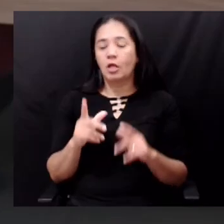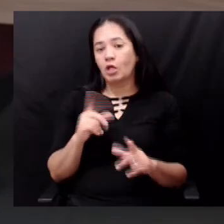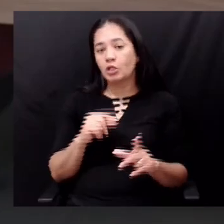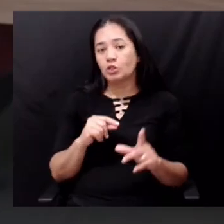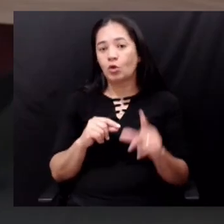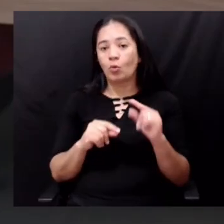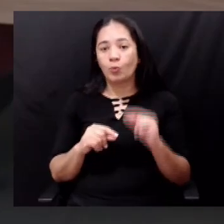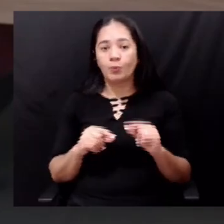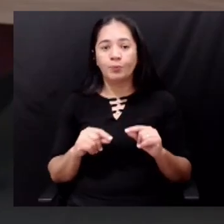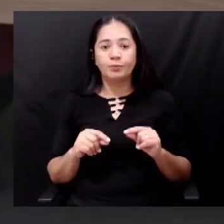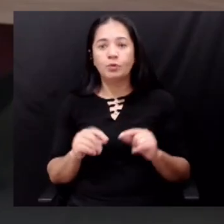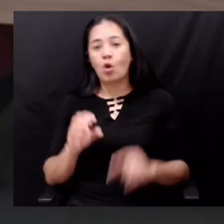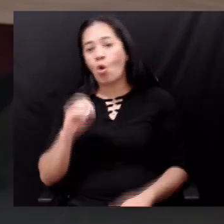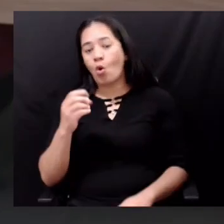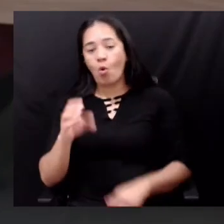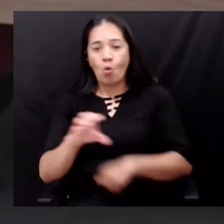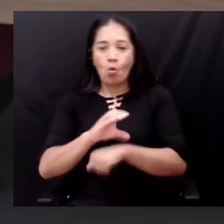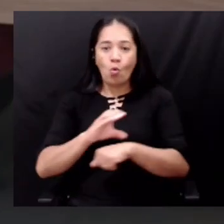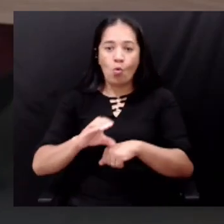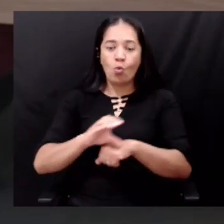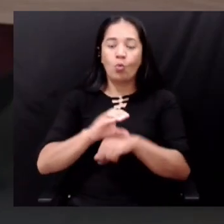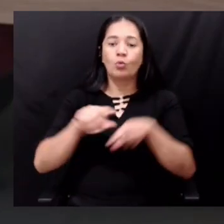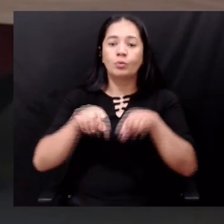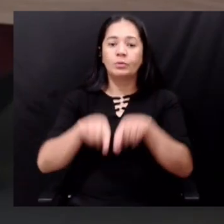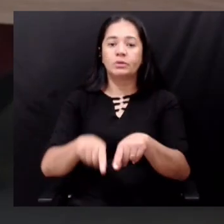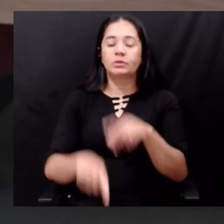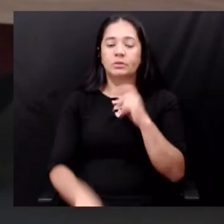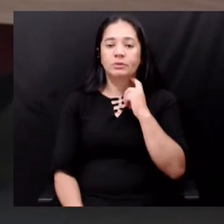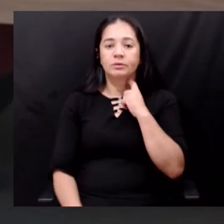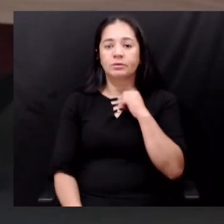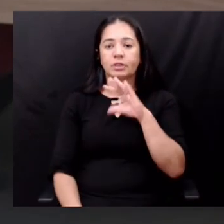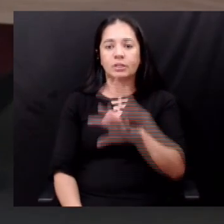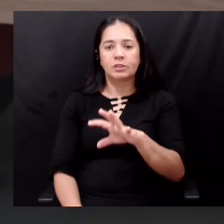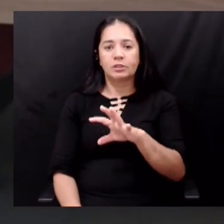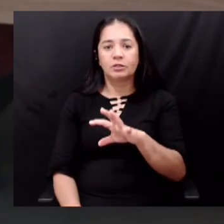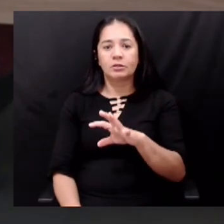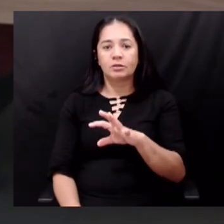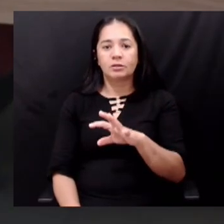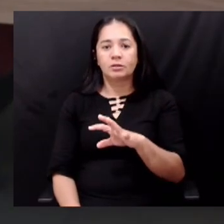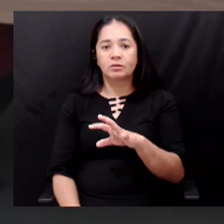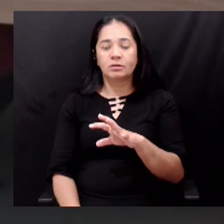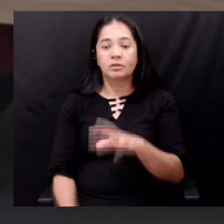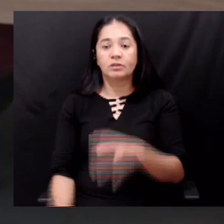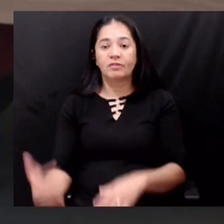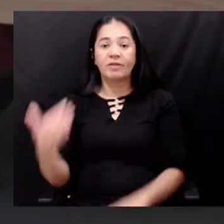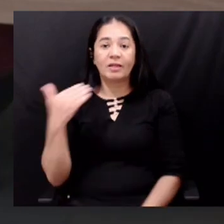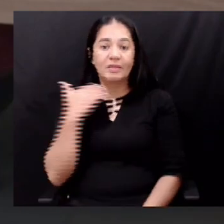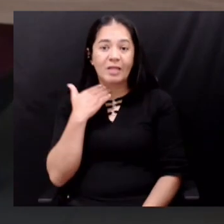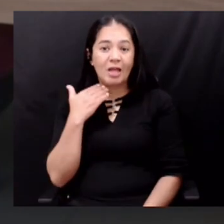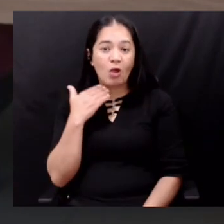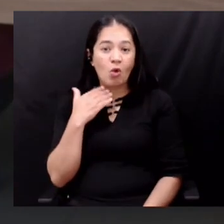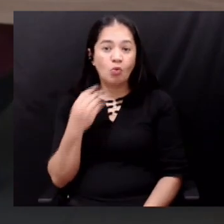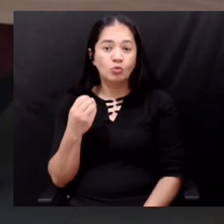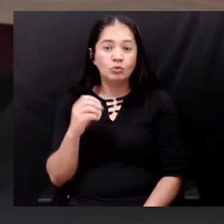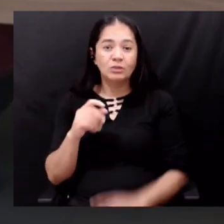cursinho parceiro, isso vai vir na conta e será gestado pela